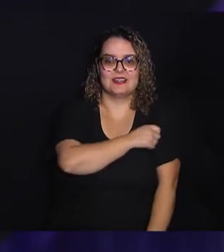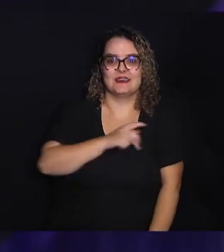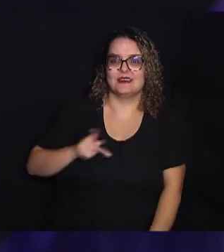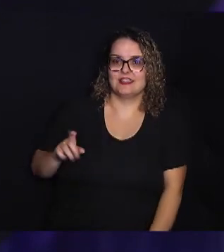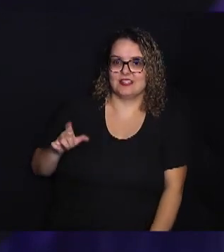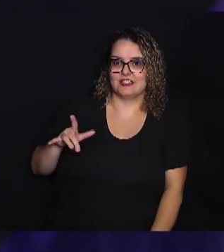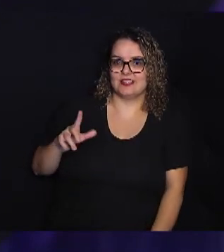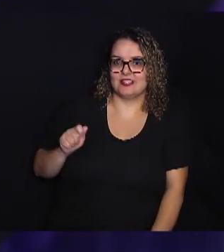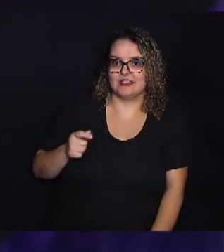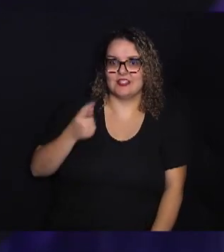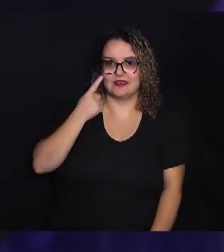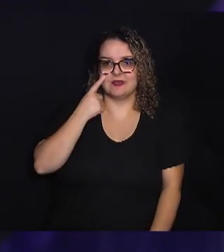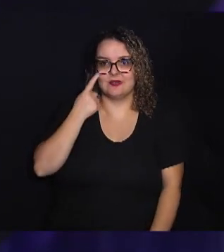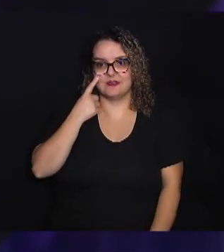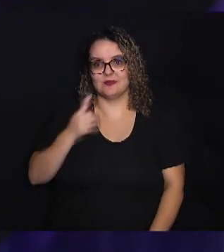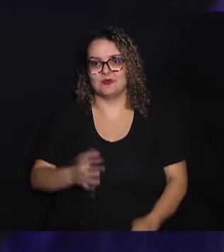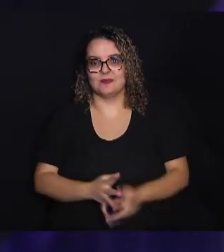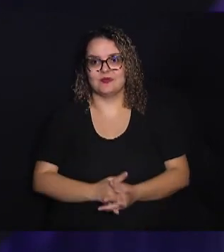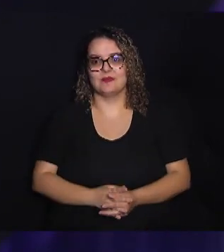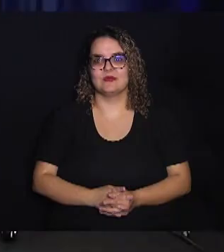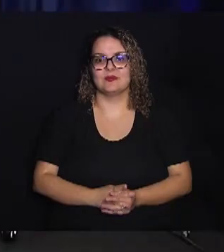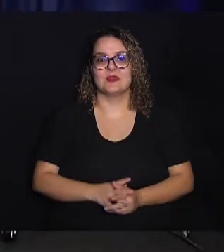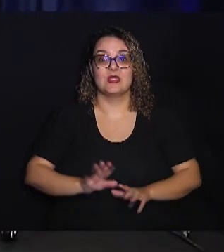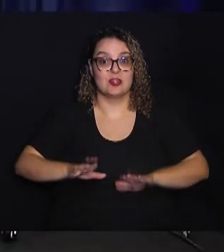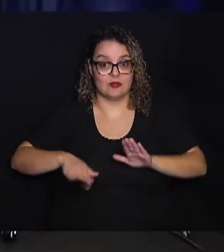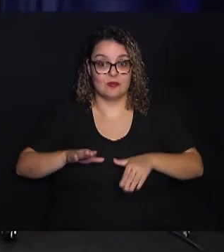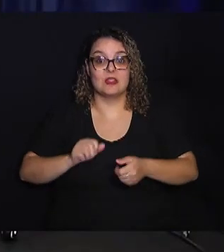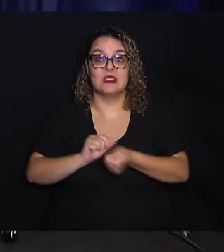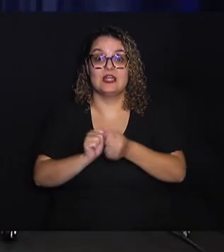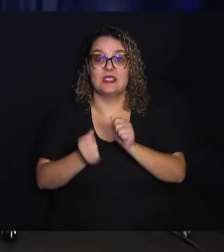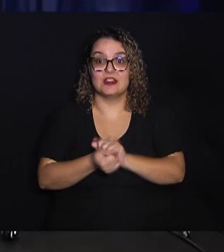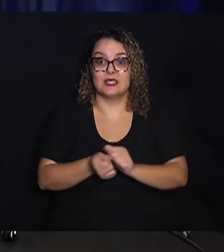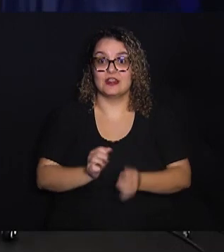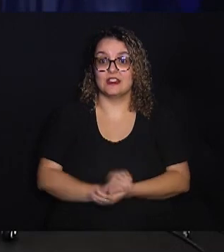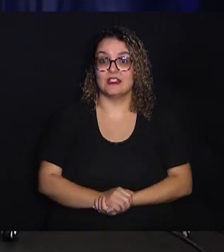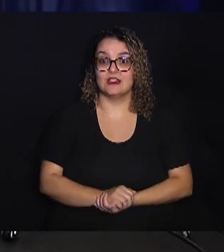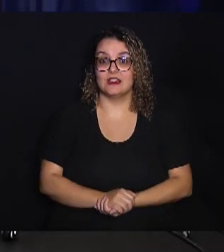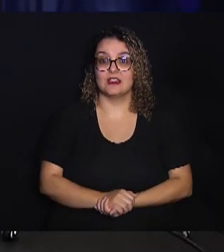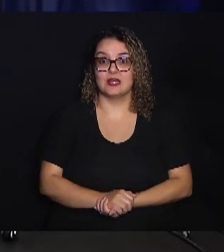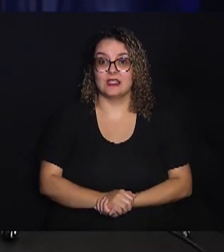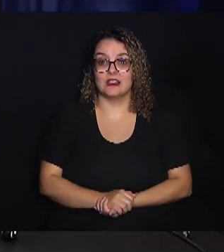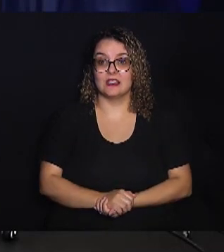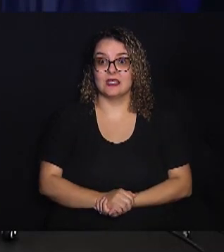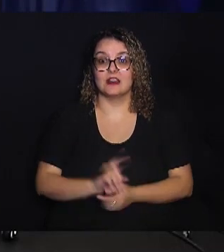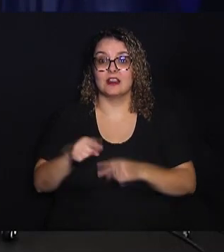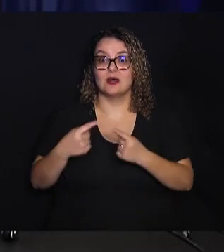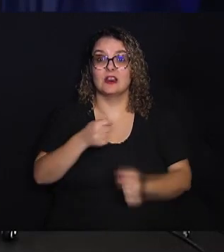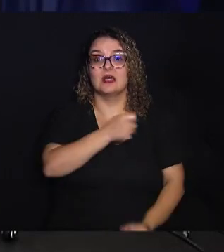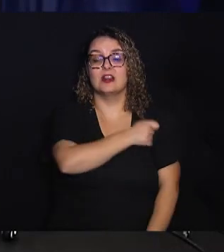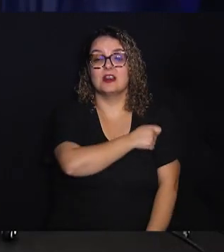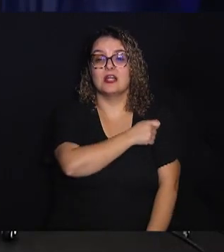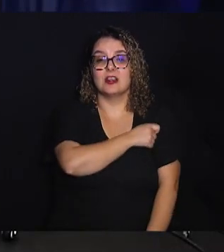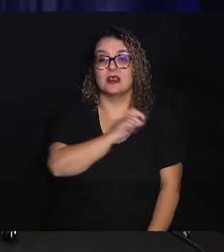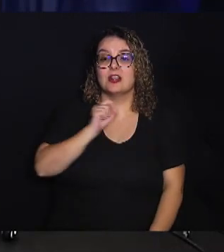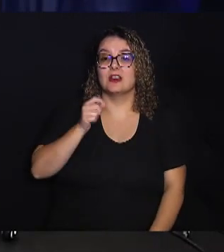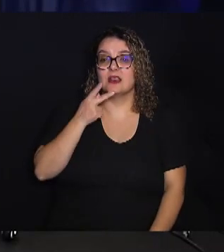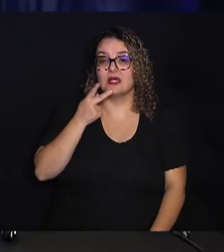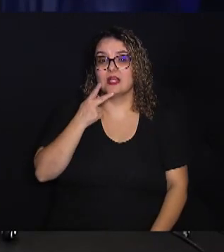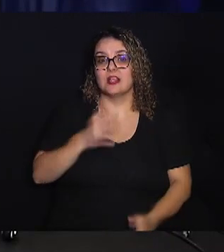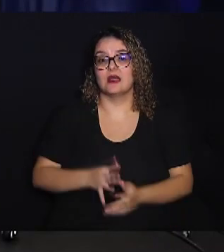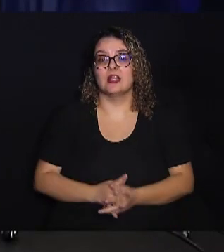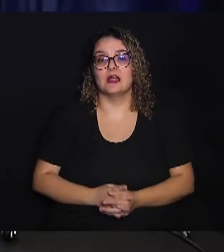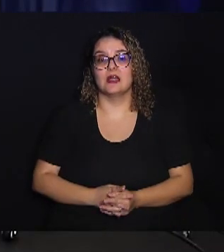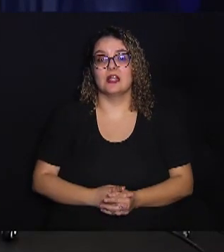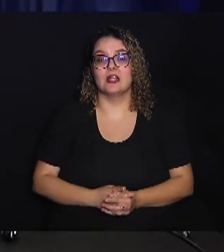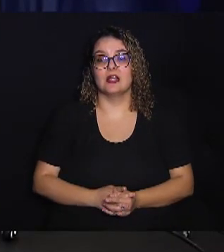né? Com o sapateado adaptado. E a outra aula, fala pra gente um pouquinho. A outra